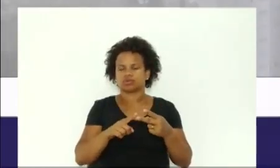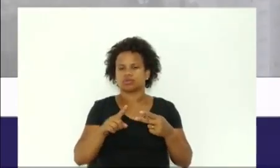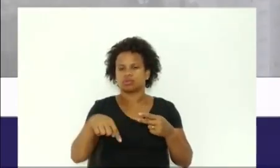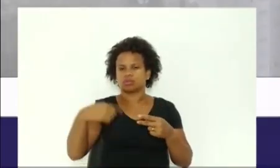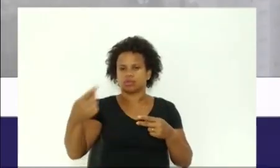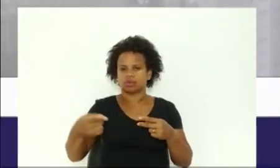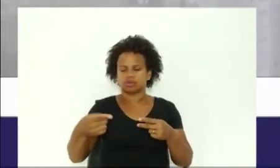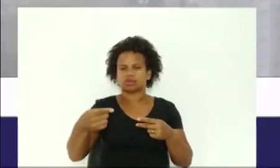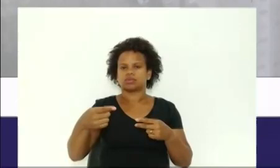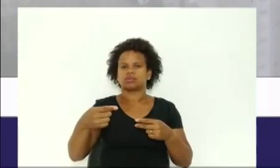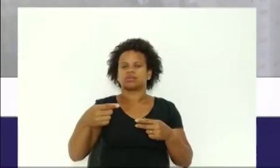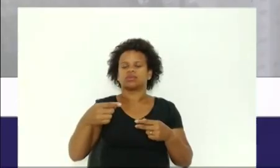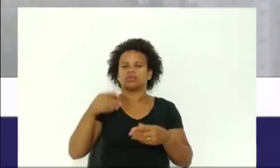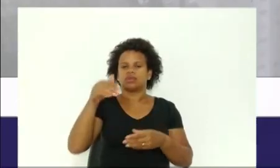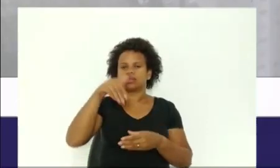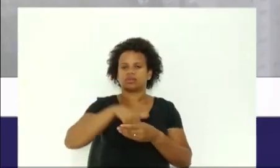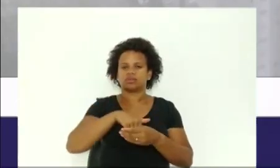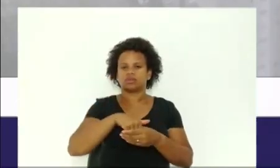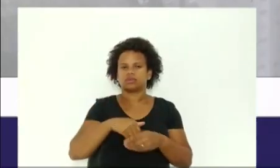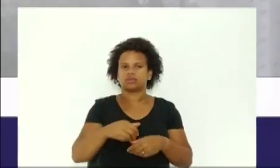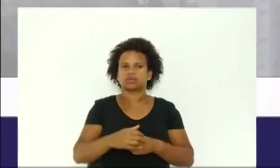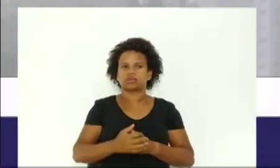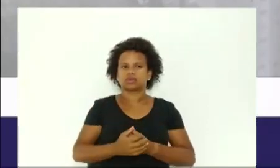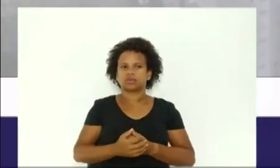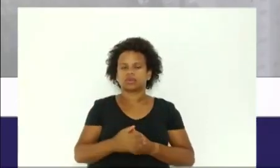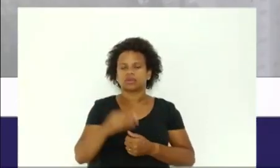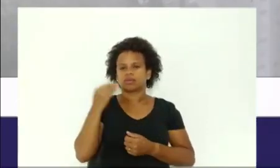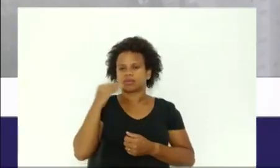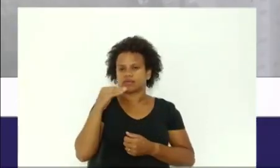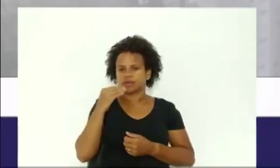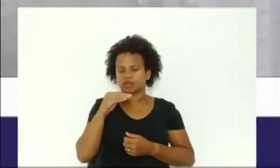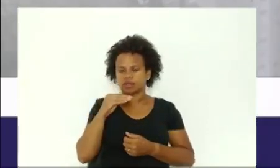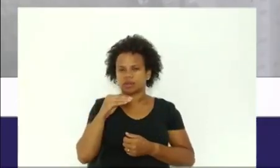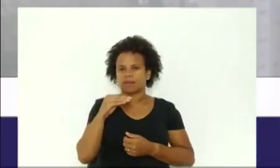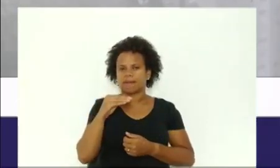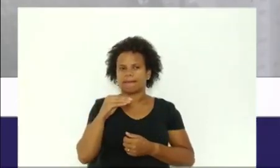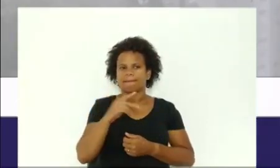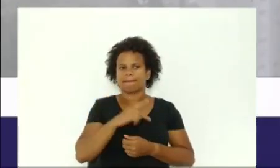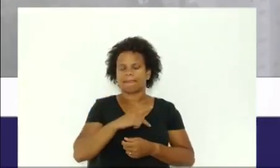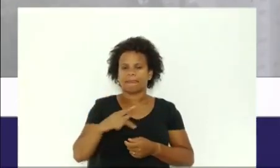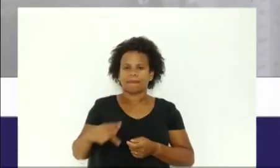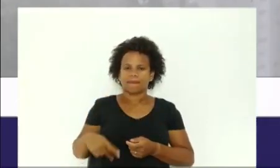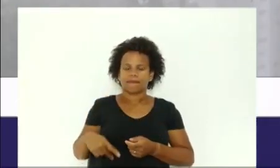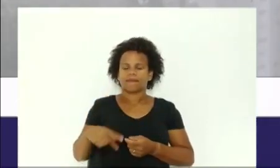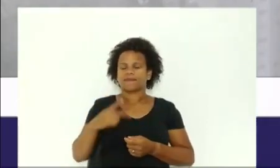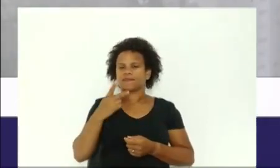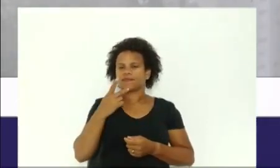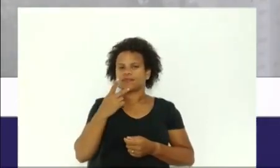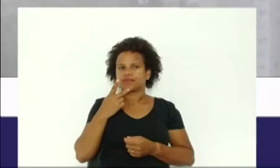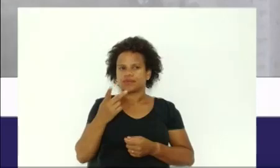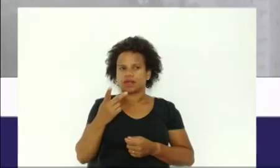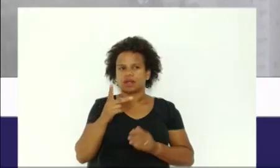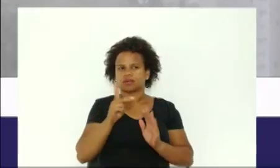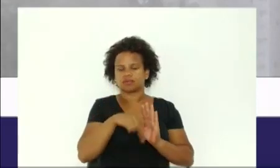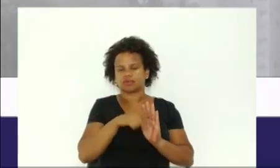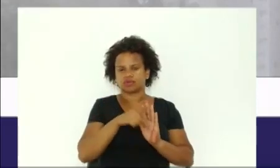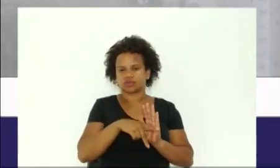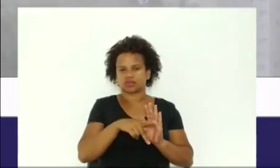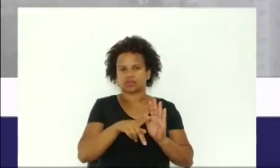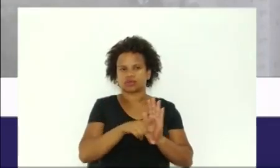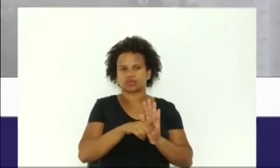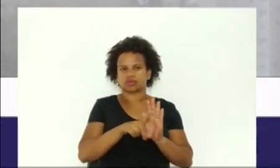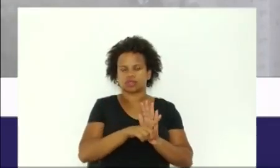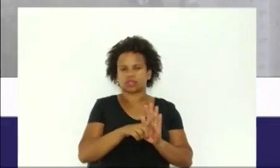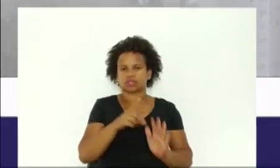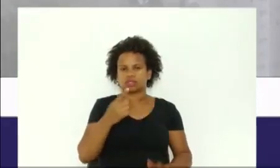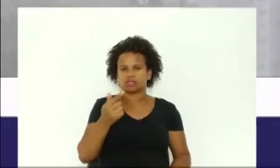votar. E eu vou aproveitar, senhor presidente, aquilo que rapidamente eu vou falar do projeto de lei número 7, serve